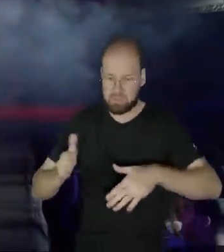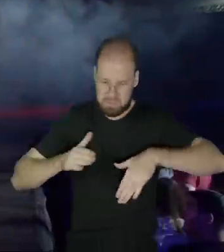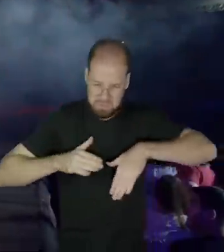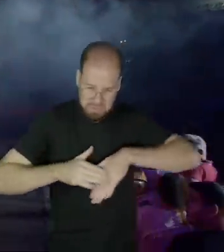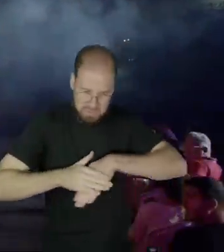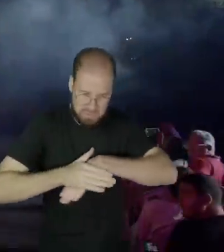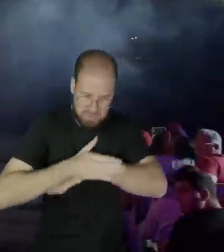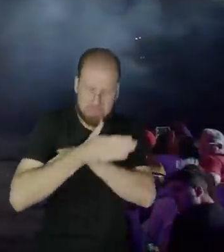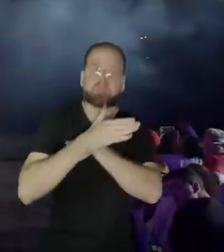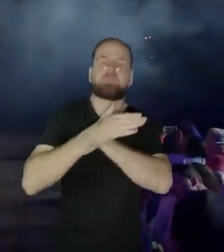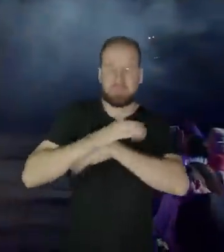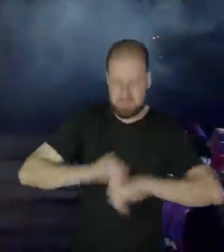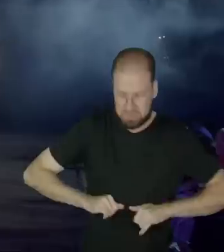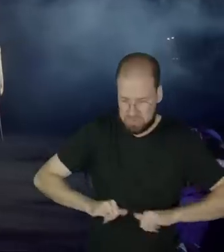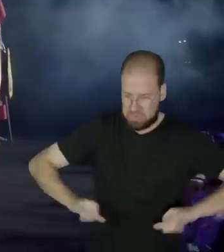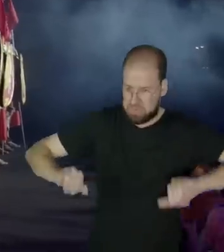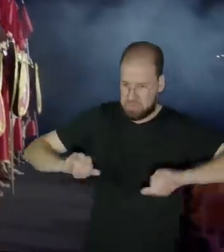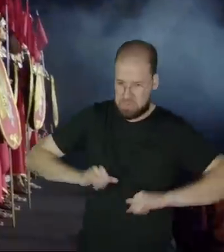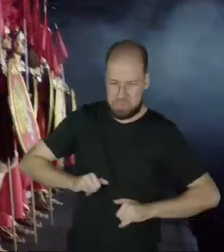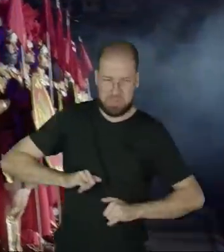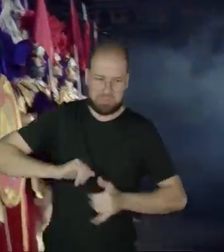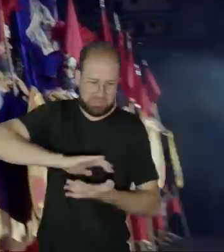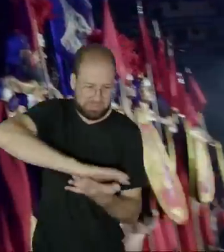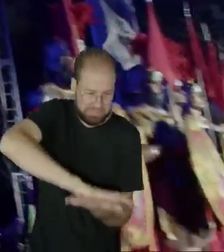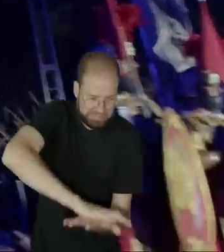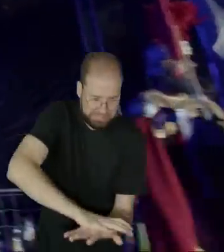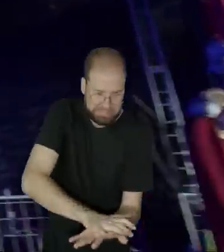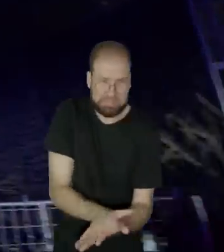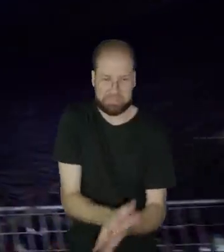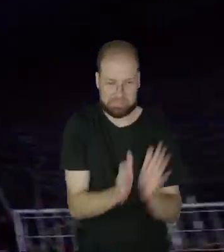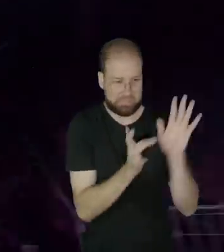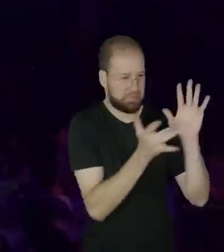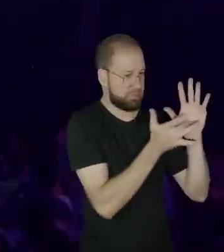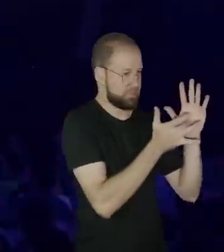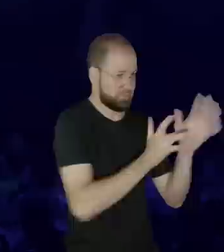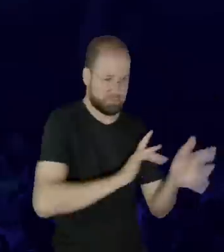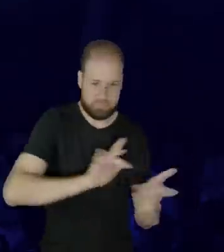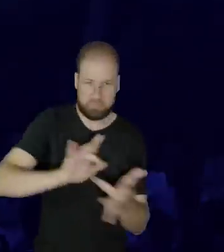humilhado e só o meu Jesus.